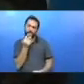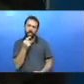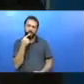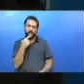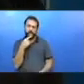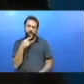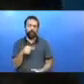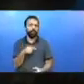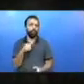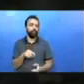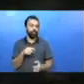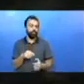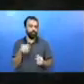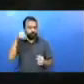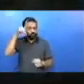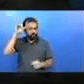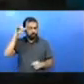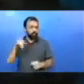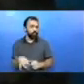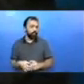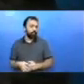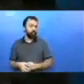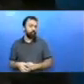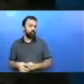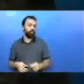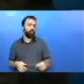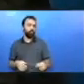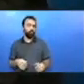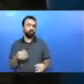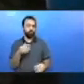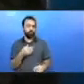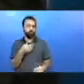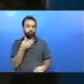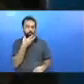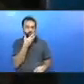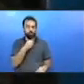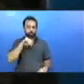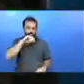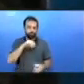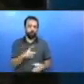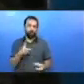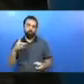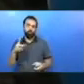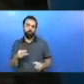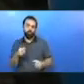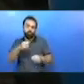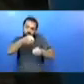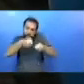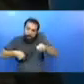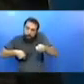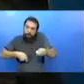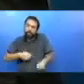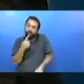era o preferido do patrão. Não teve jeito. O pai Francisco teve que cortar a língua do boi para satisfazer o desejo